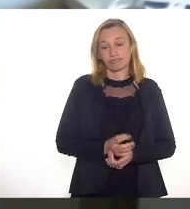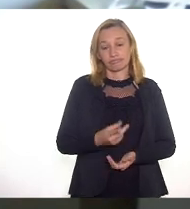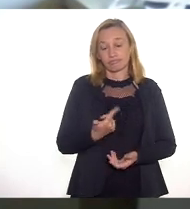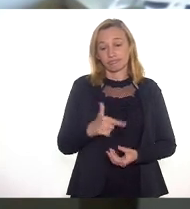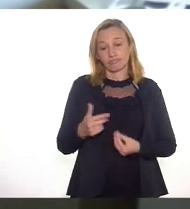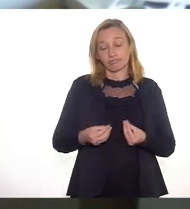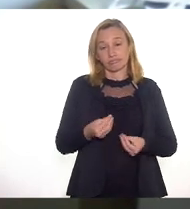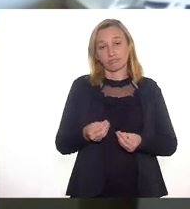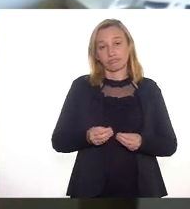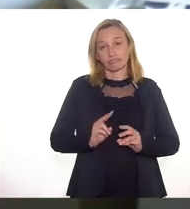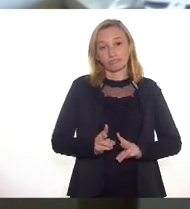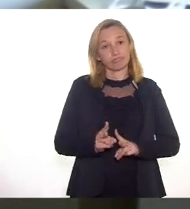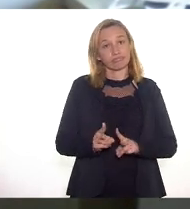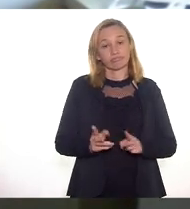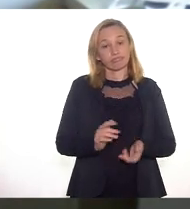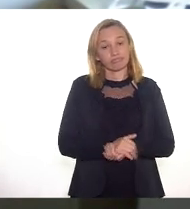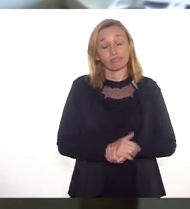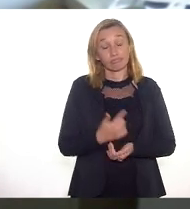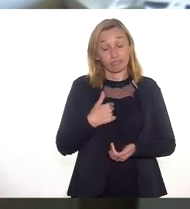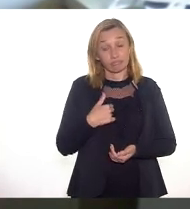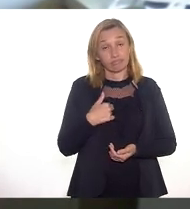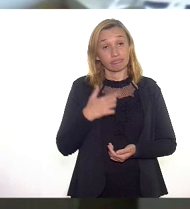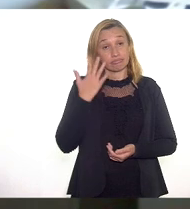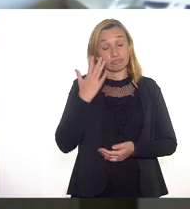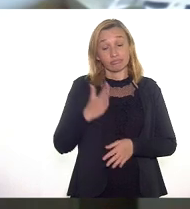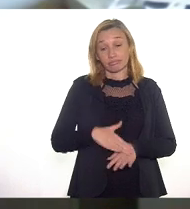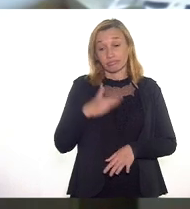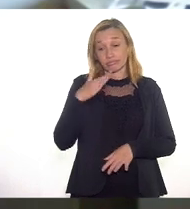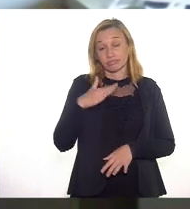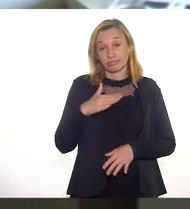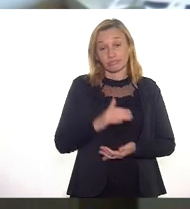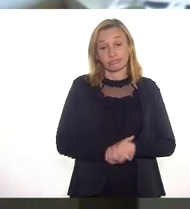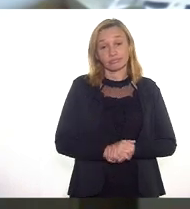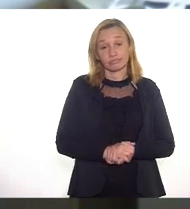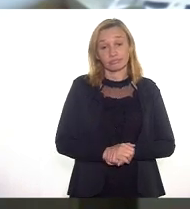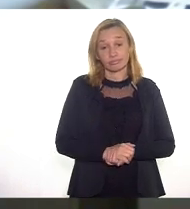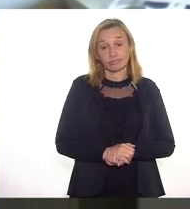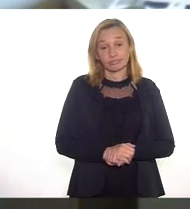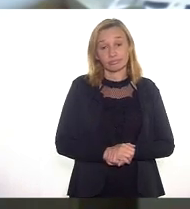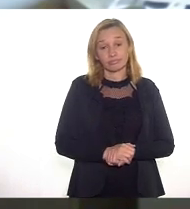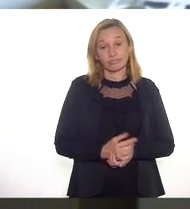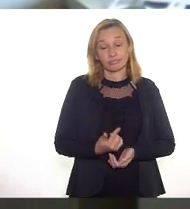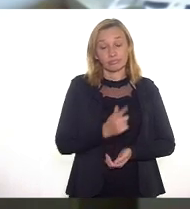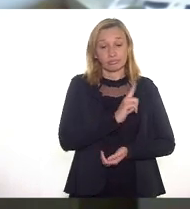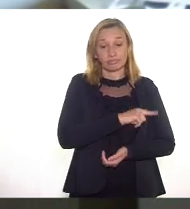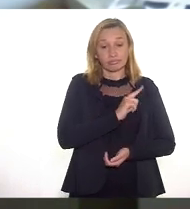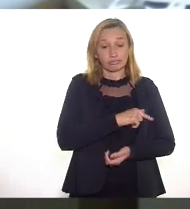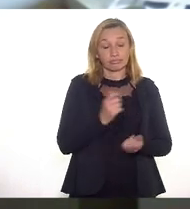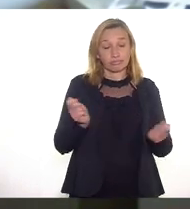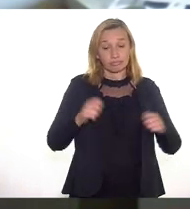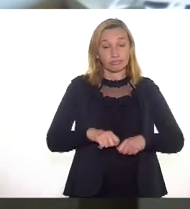perene. E eu considero, por mais que capaz que seja um gestor,